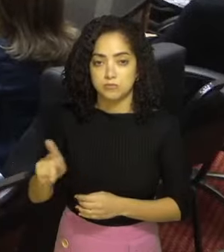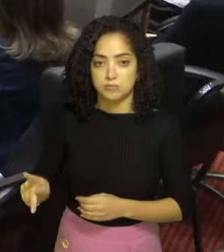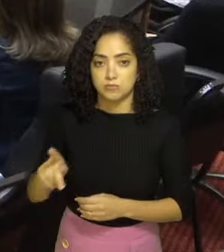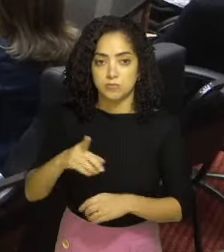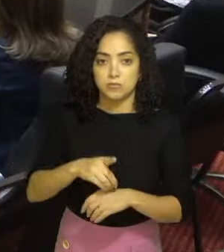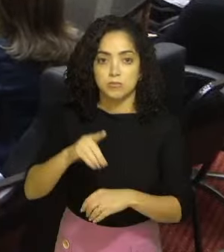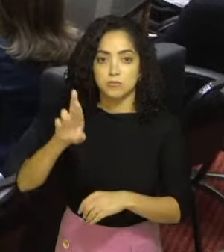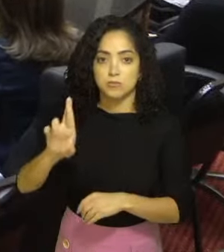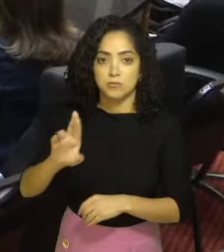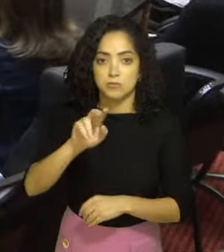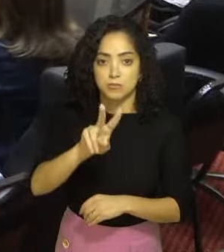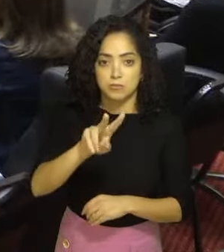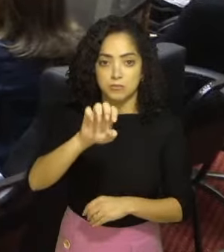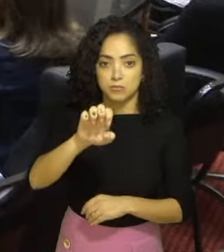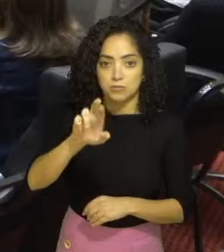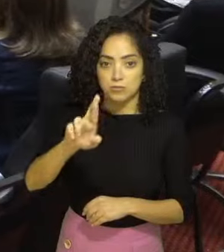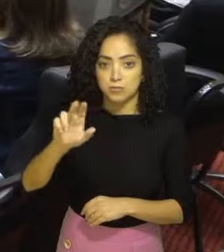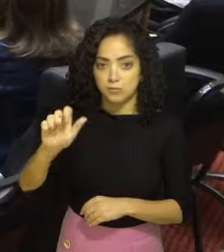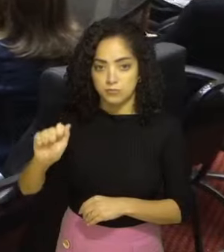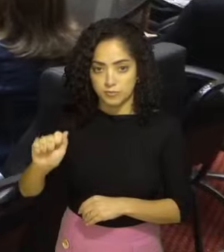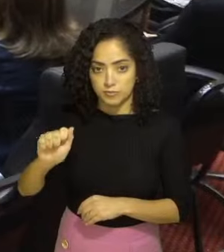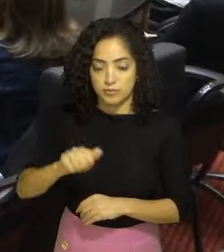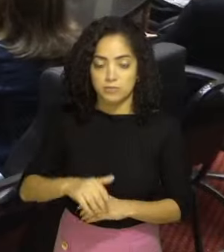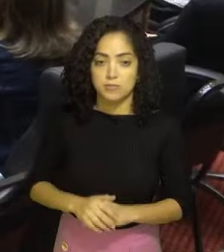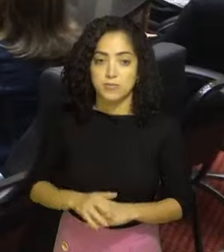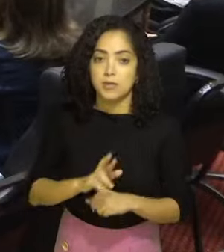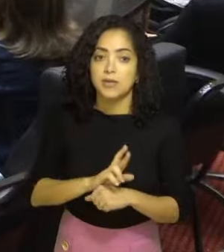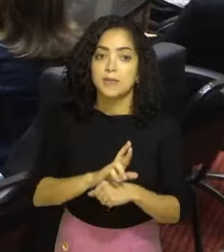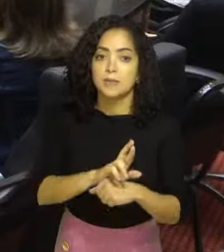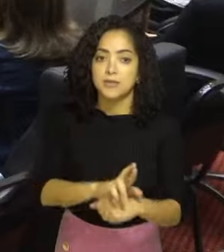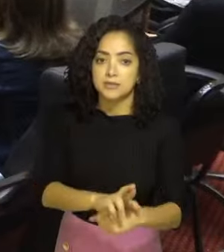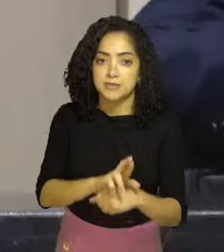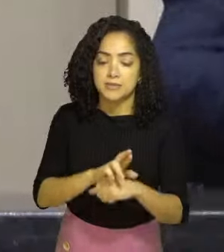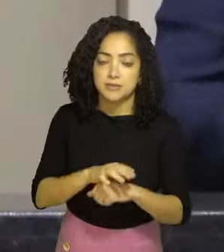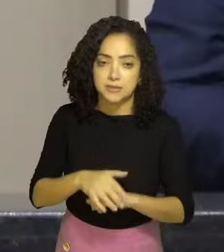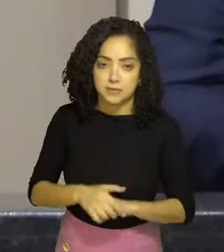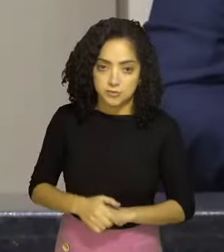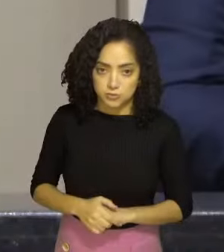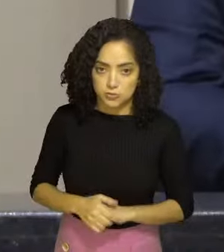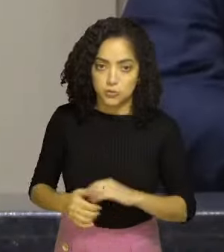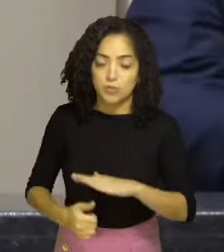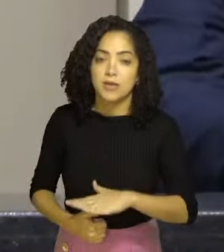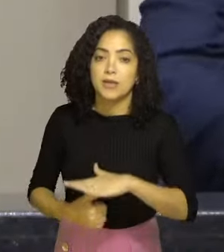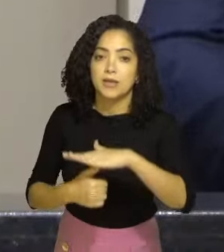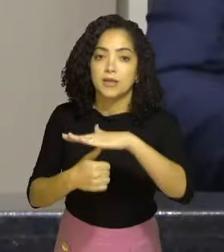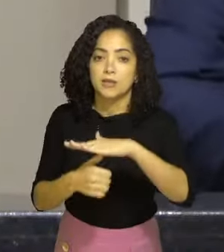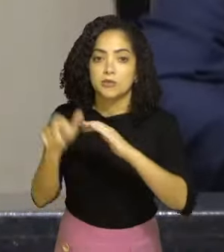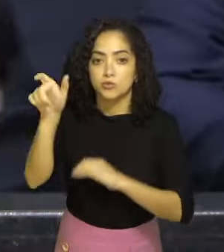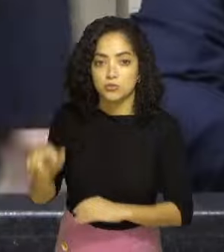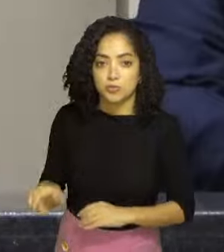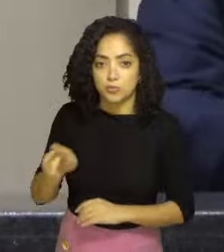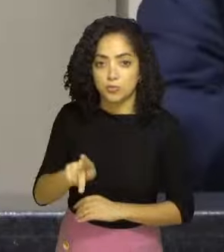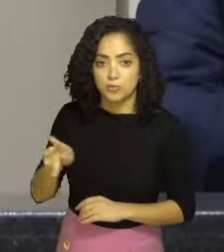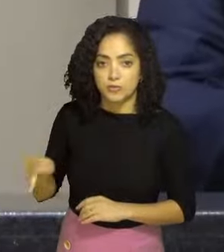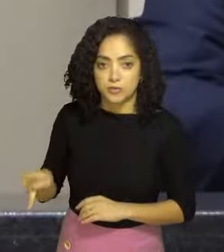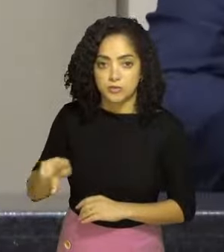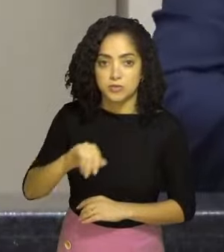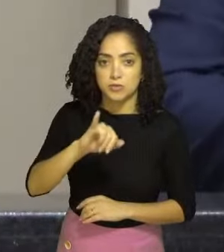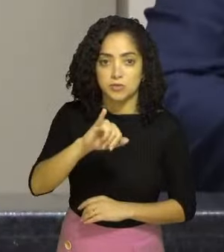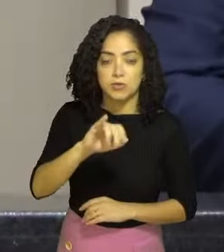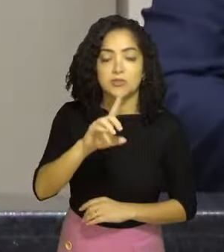doutora Vera Márcia Marques Santos, neste ato, representando o magnífico reitor, professor doutor